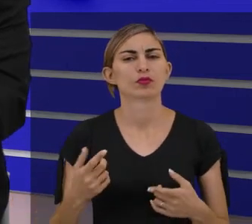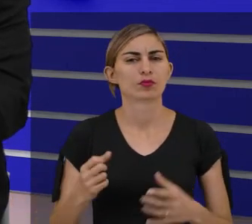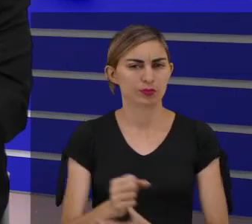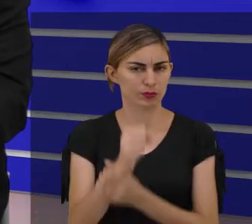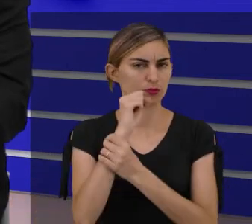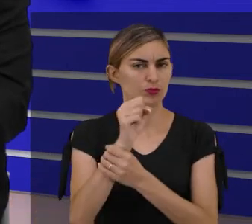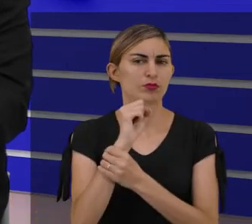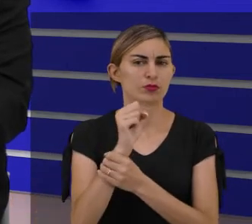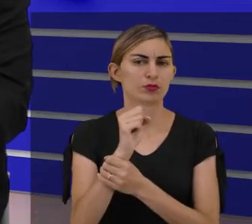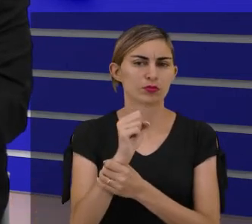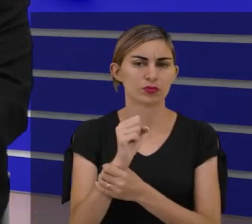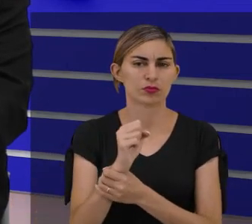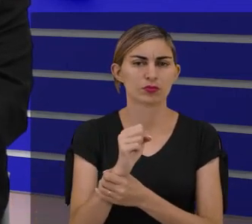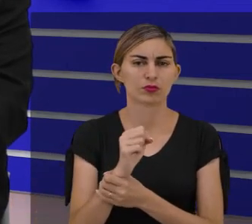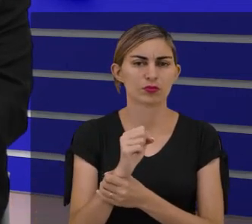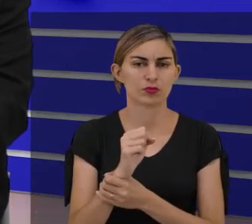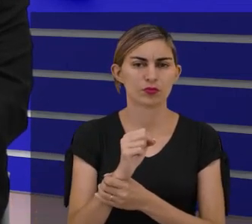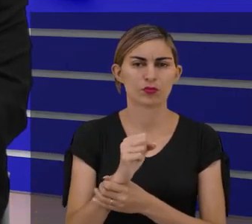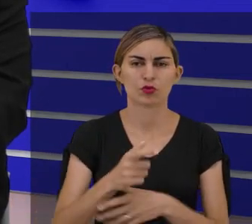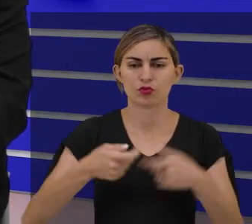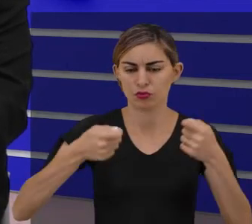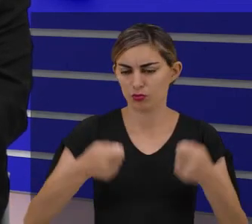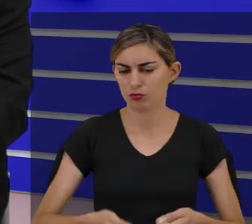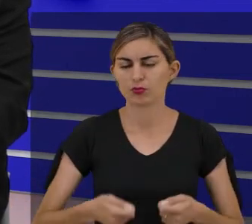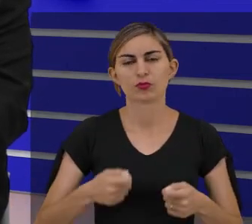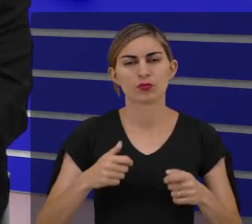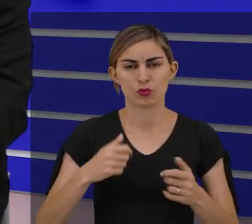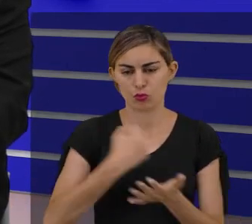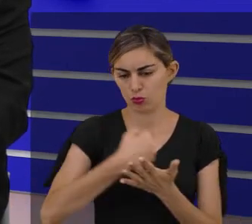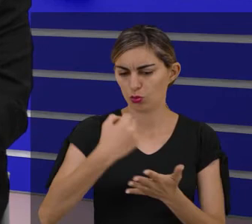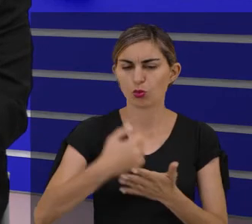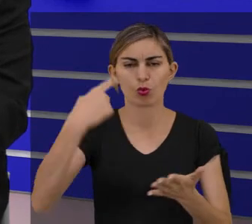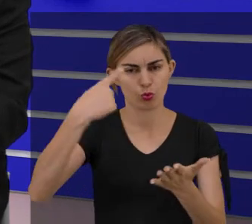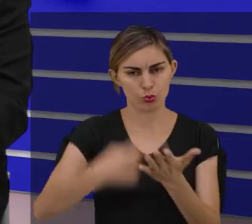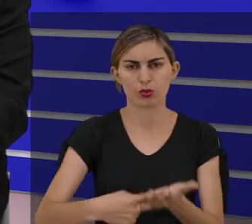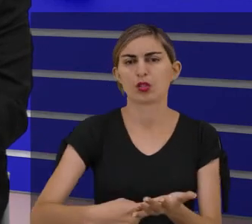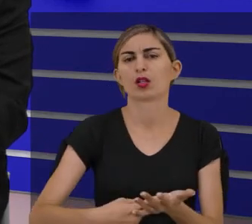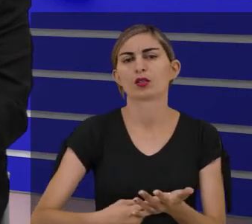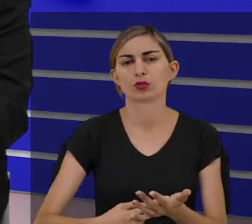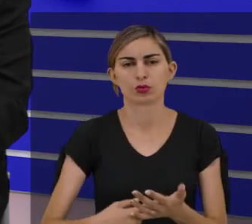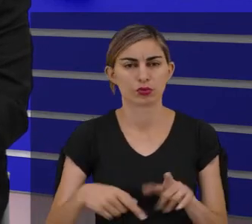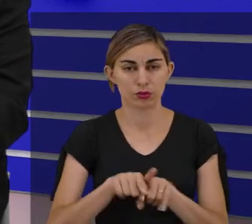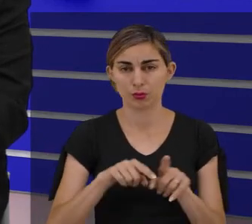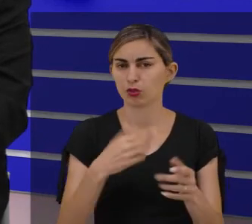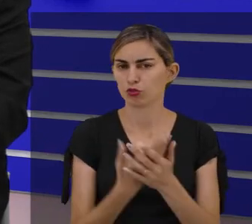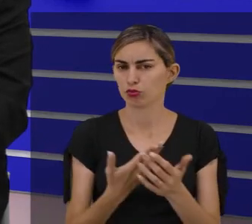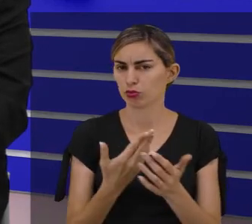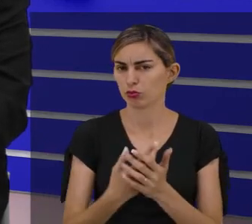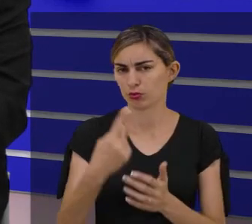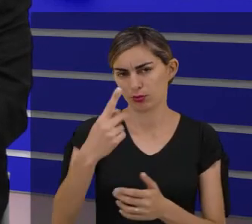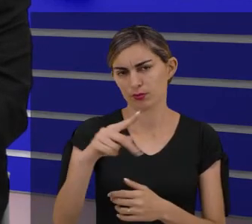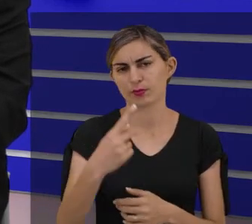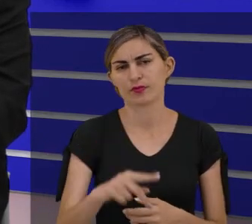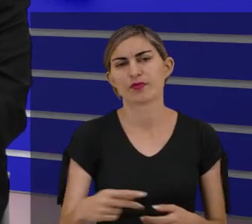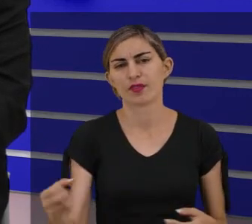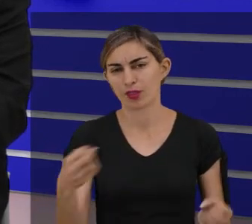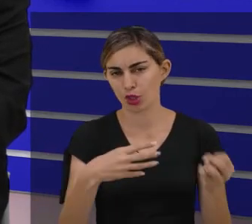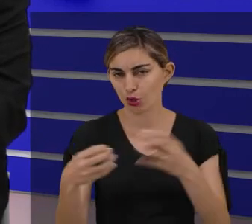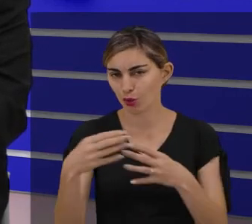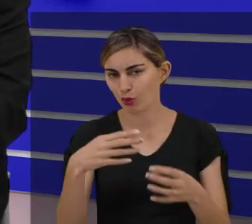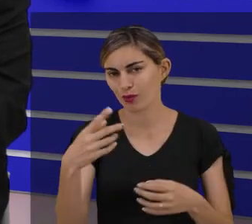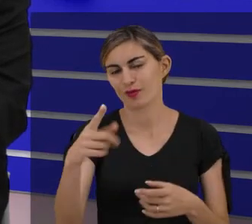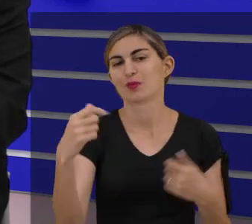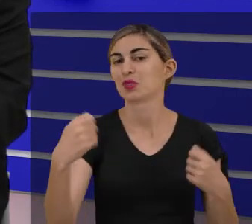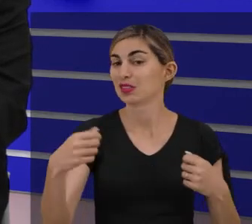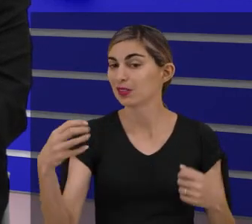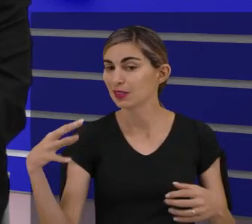de assegurar a estabilidade contratual. Eu provocar os estudantes a que analisem isso, já que é novo e que eles estão